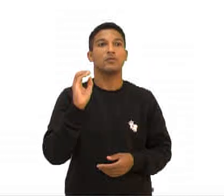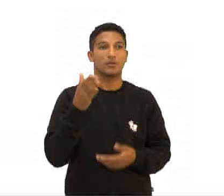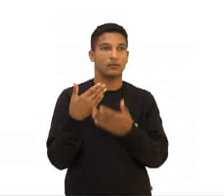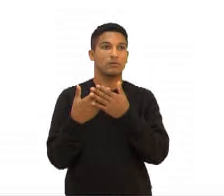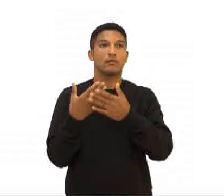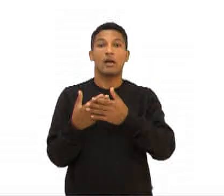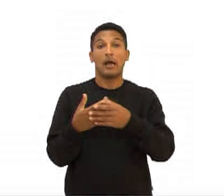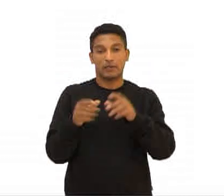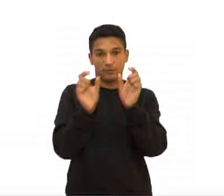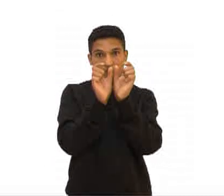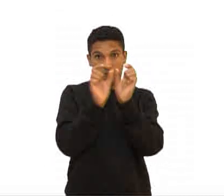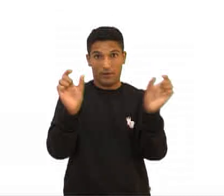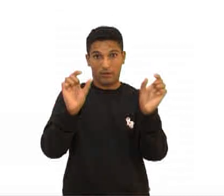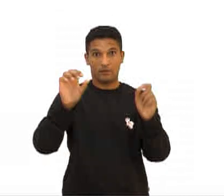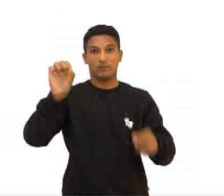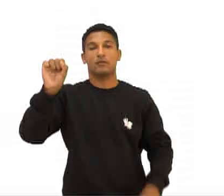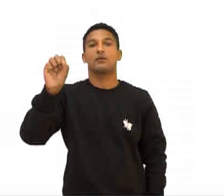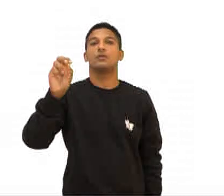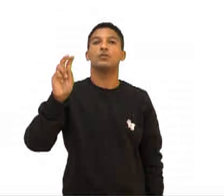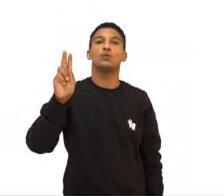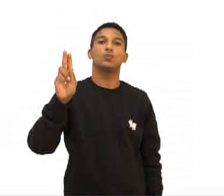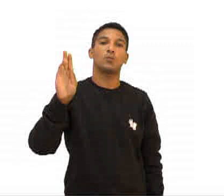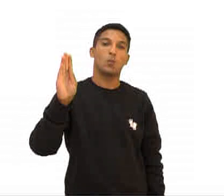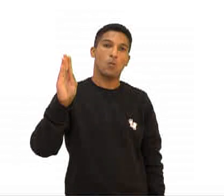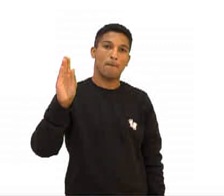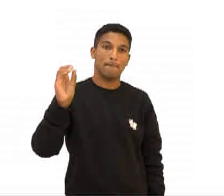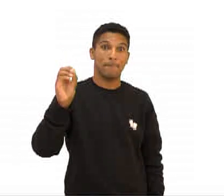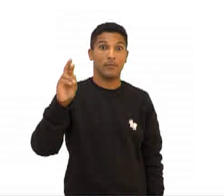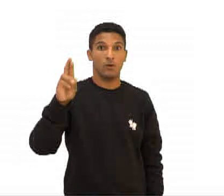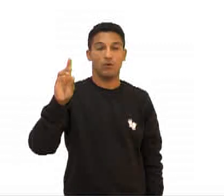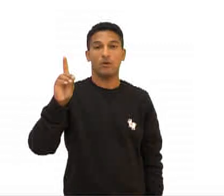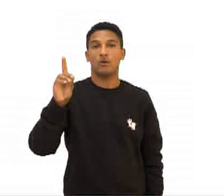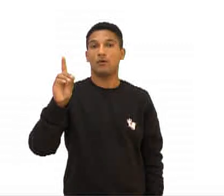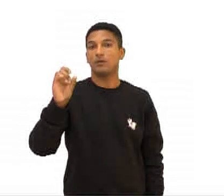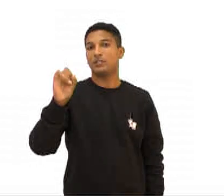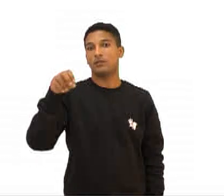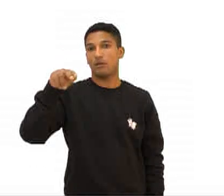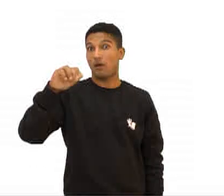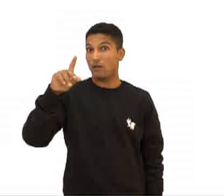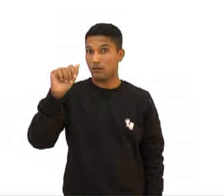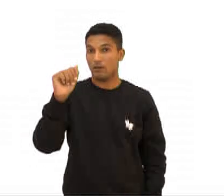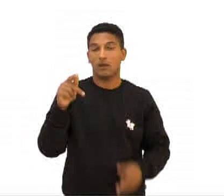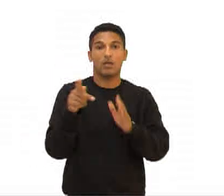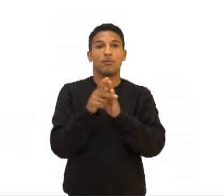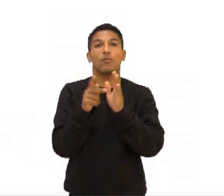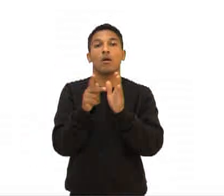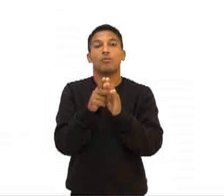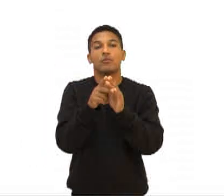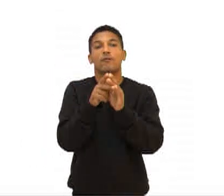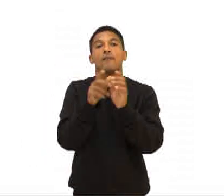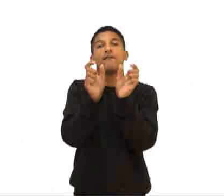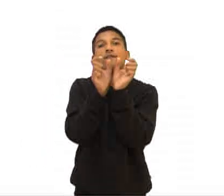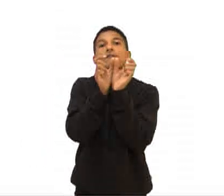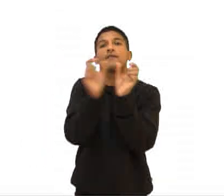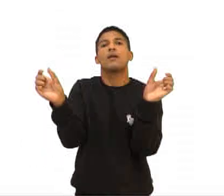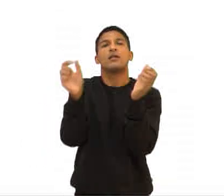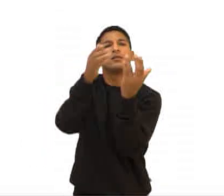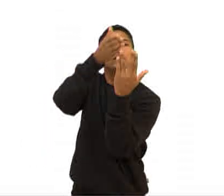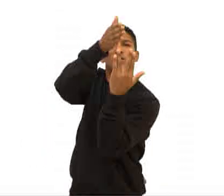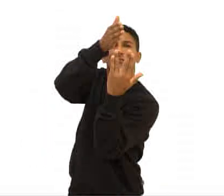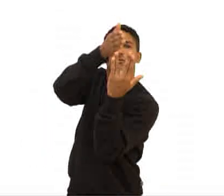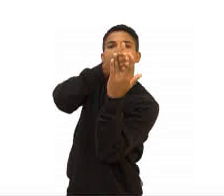subordinadas aparecem apenas em períodos compostos, visto que possui dependência